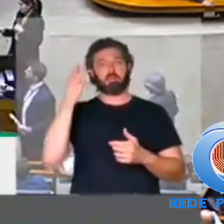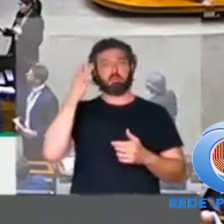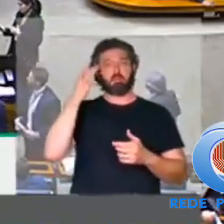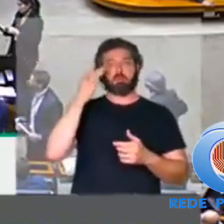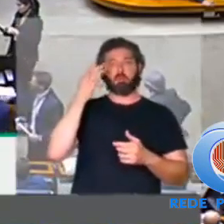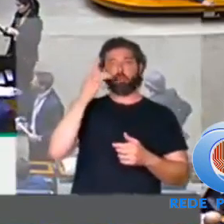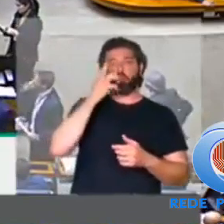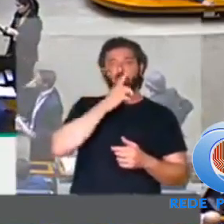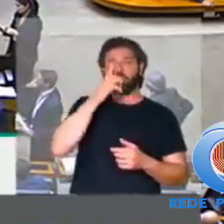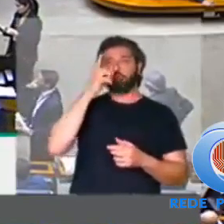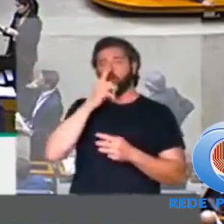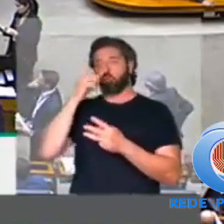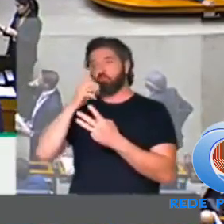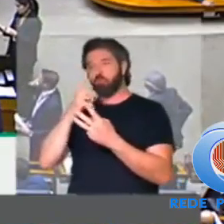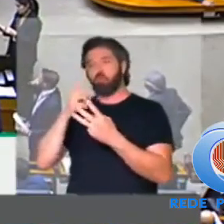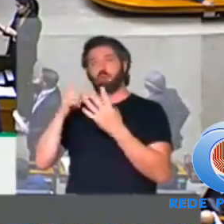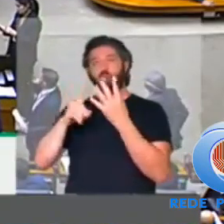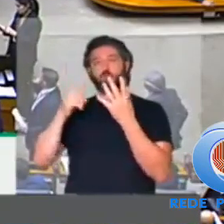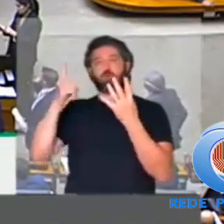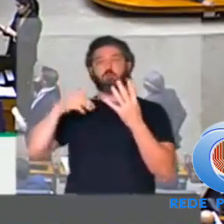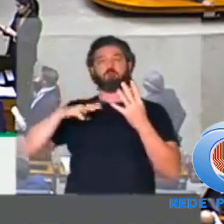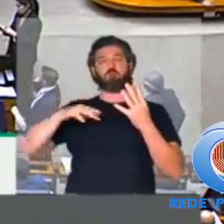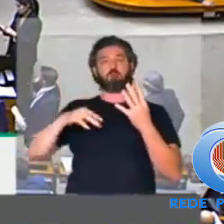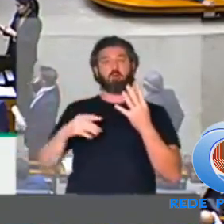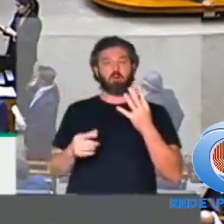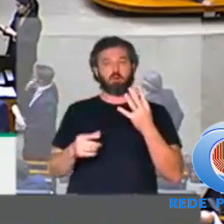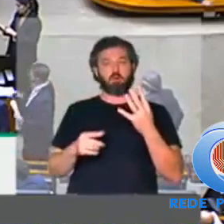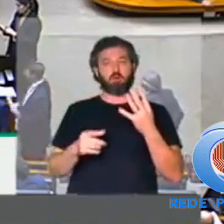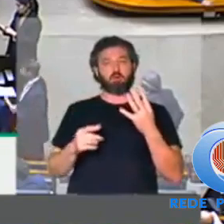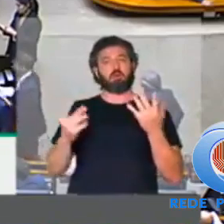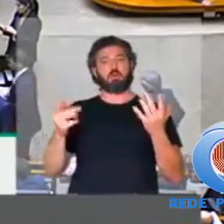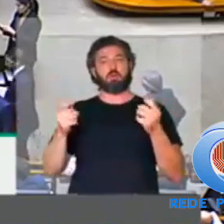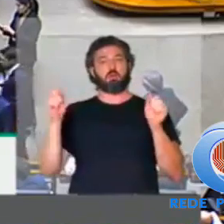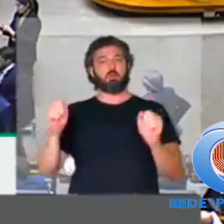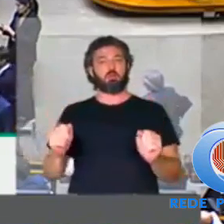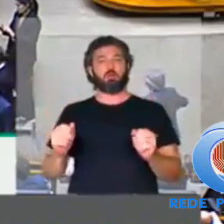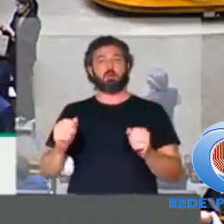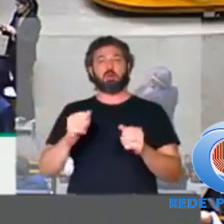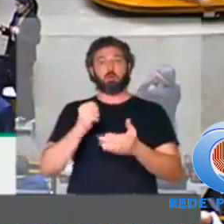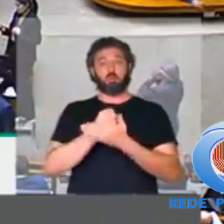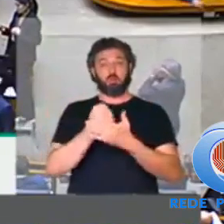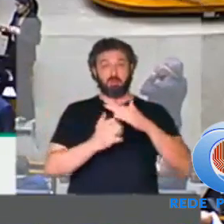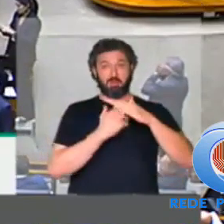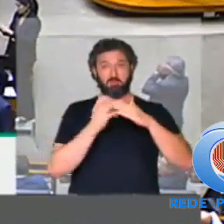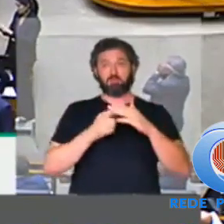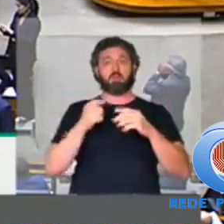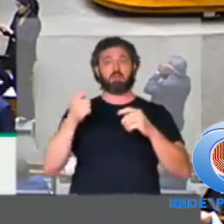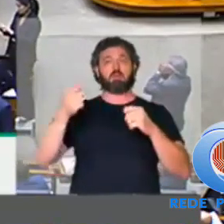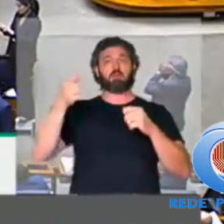domingos trabalhando seguidos e 1 domingo de folga, e podendo o empregador só